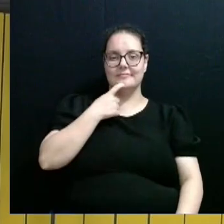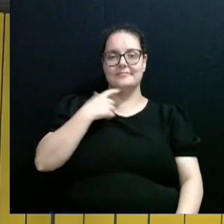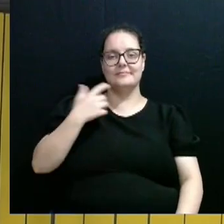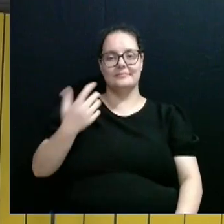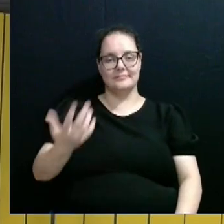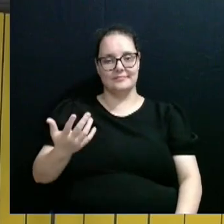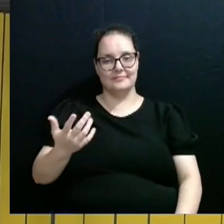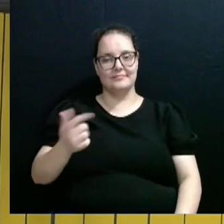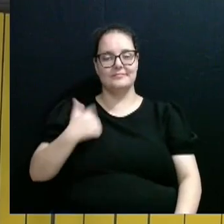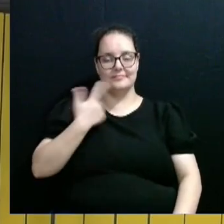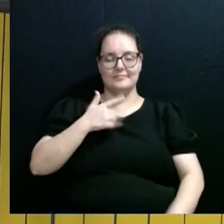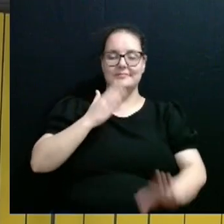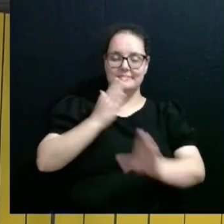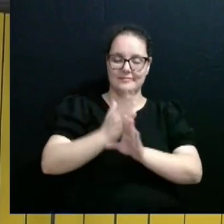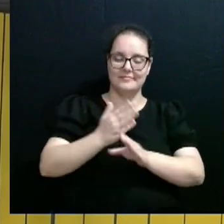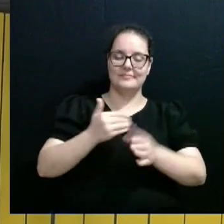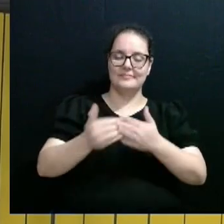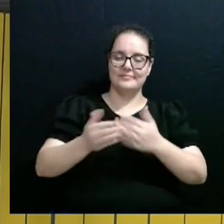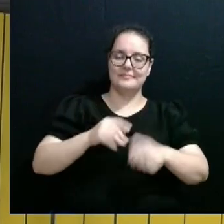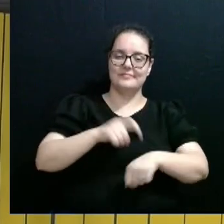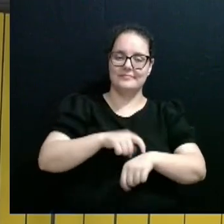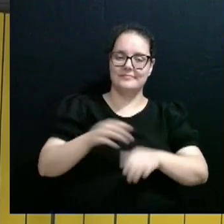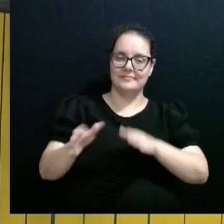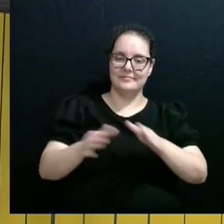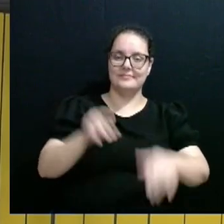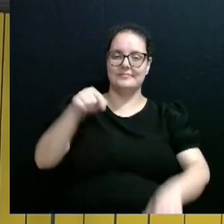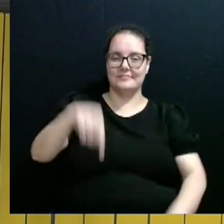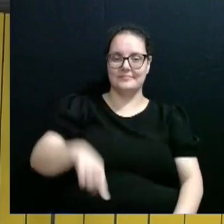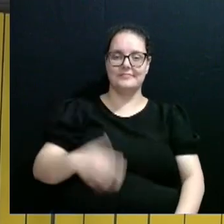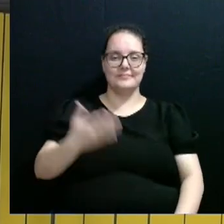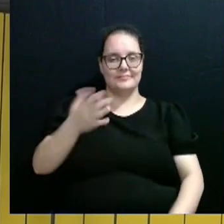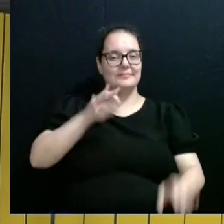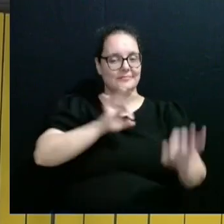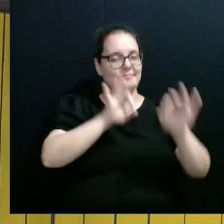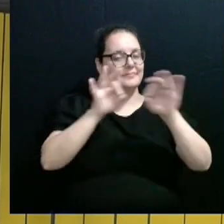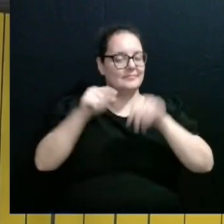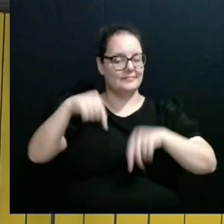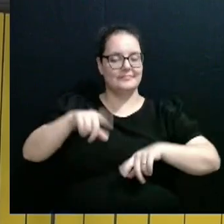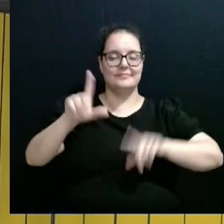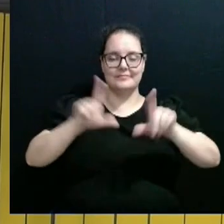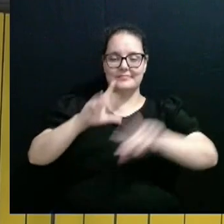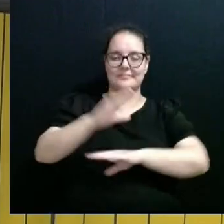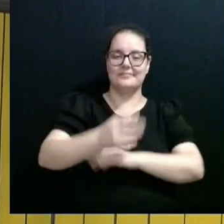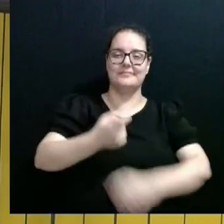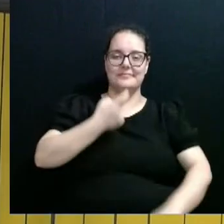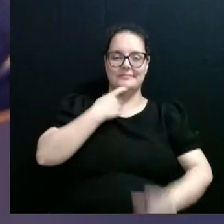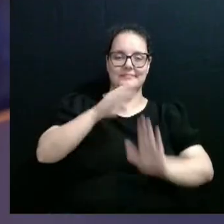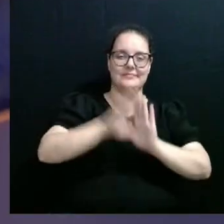encontramos a qualquer momento. É só você ficar ligadinho aqui na nossa programação.